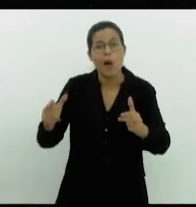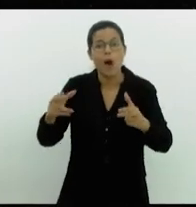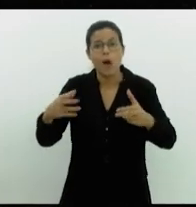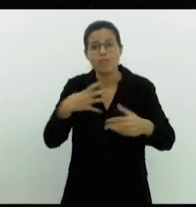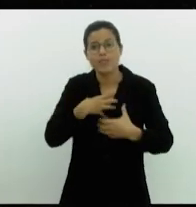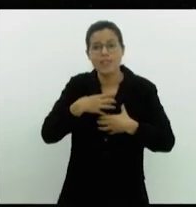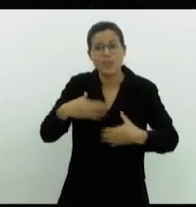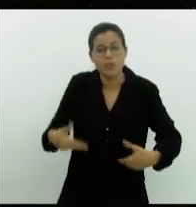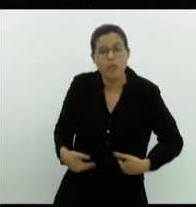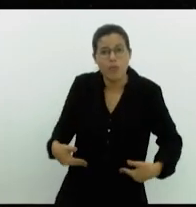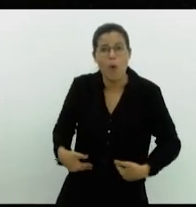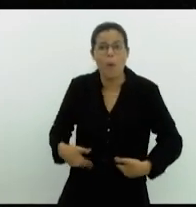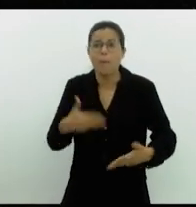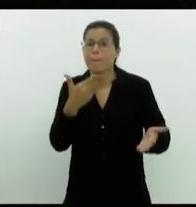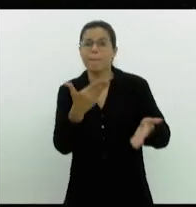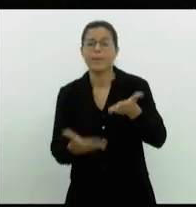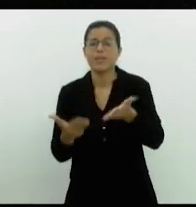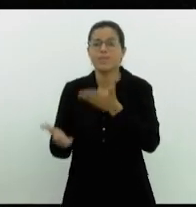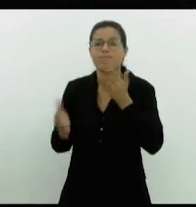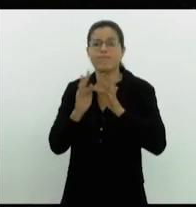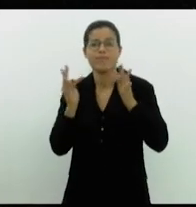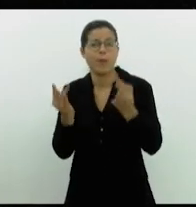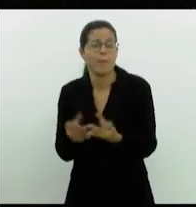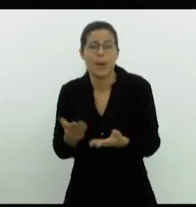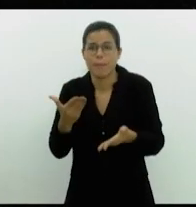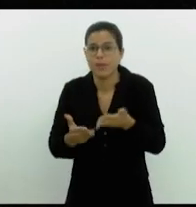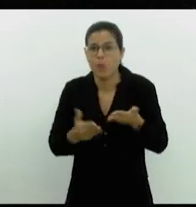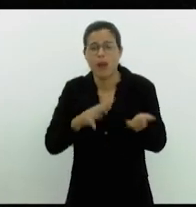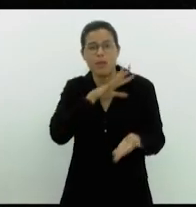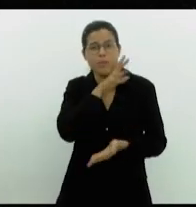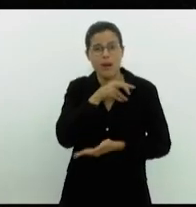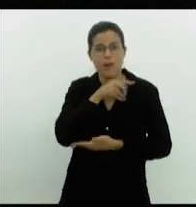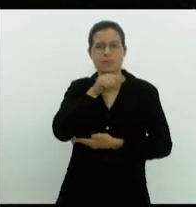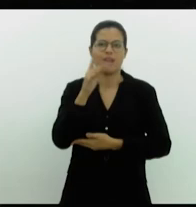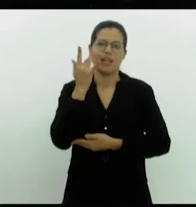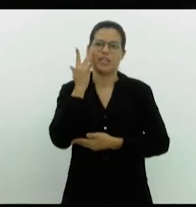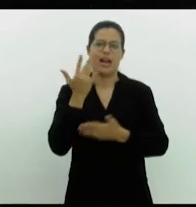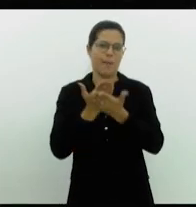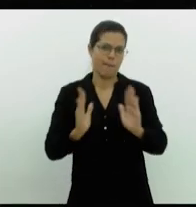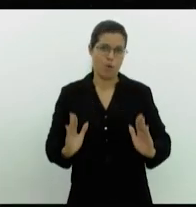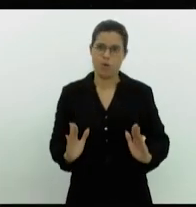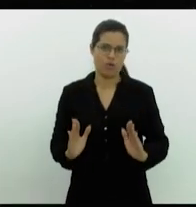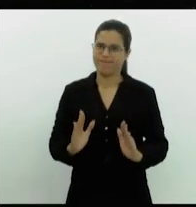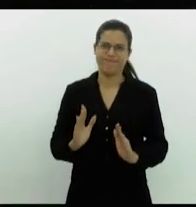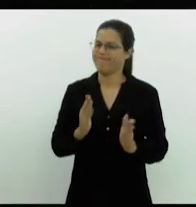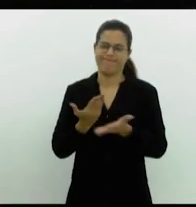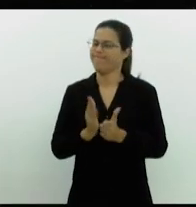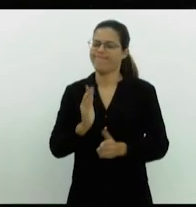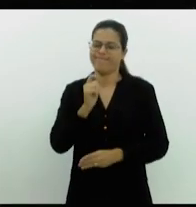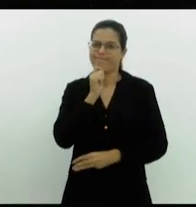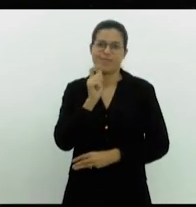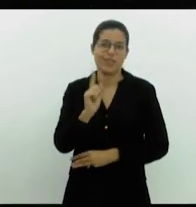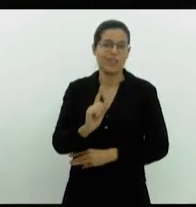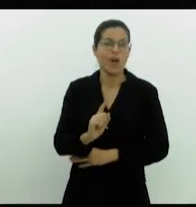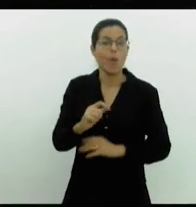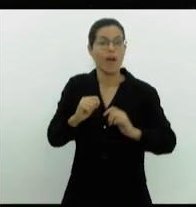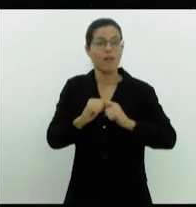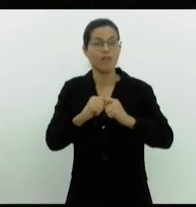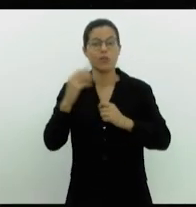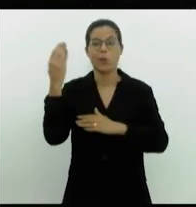perdeu um ente, perdeu um bicho, perdeu qualquer coisa. Aí tu acha que acabou. Não, não acabou, não. Ela fez um